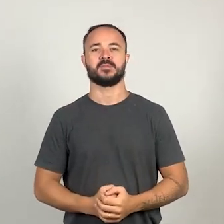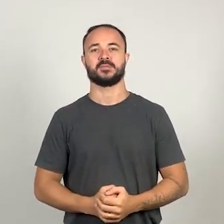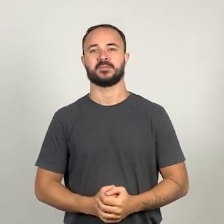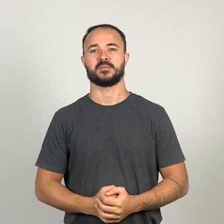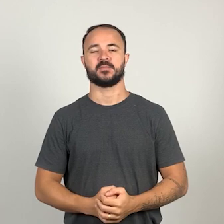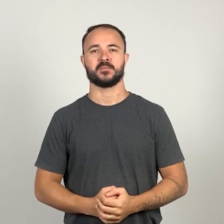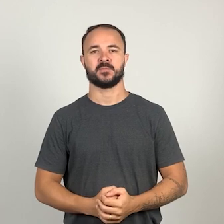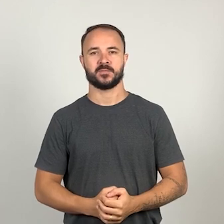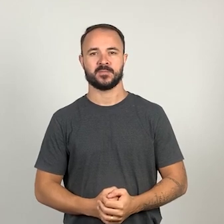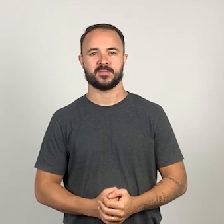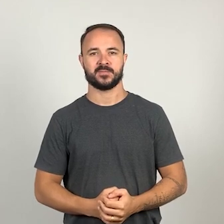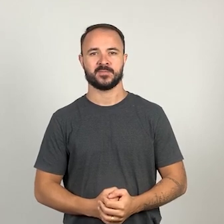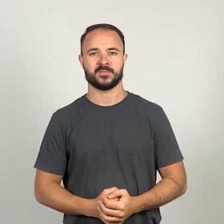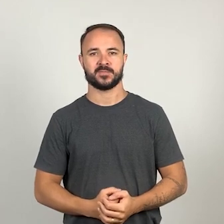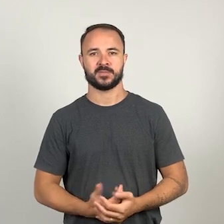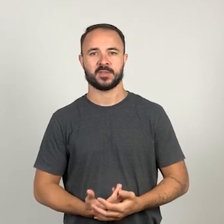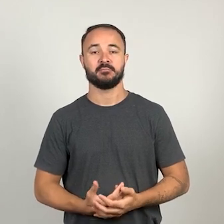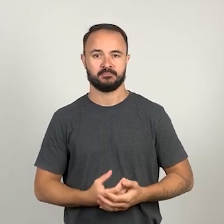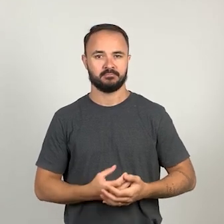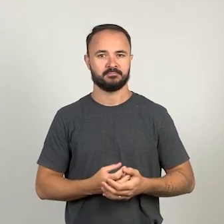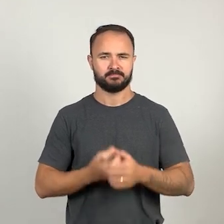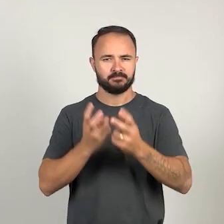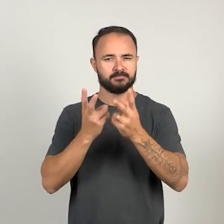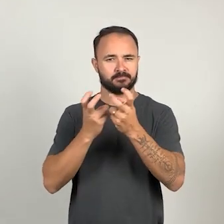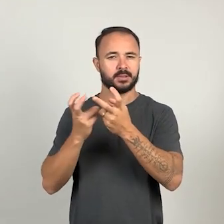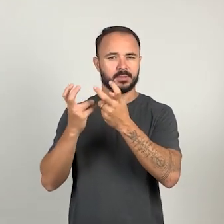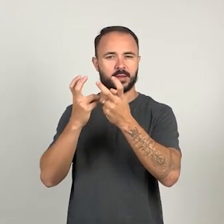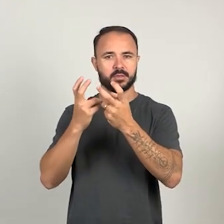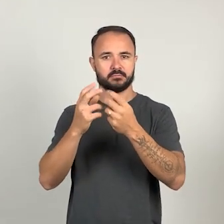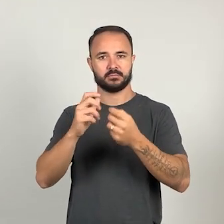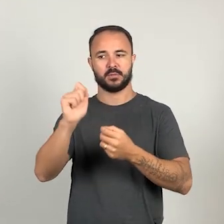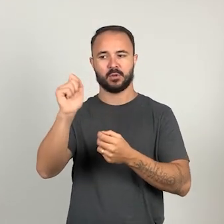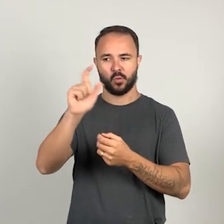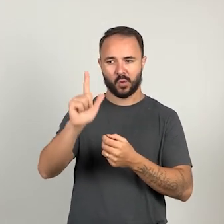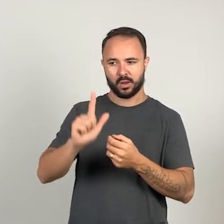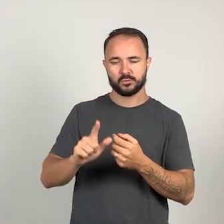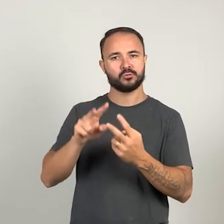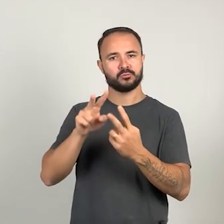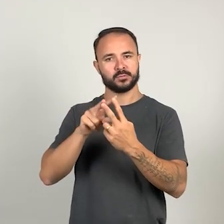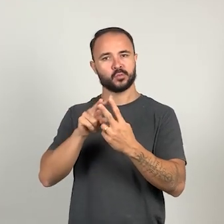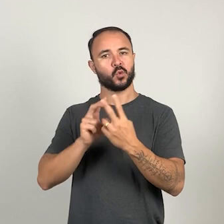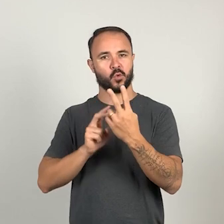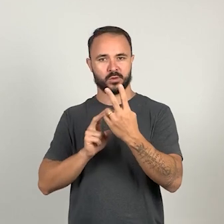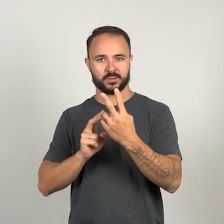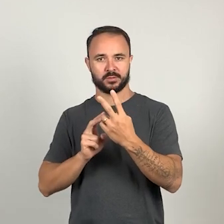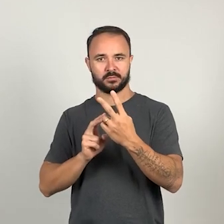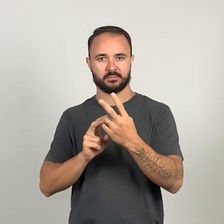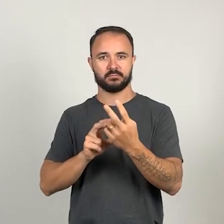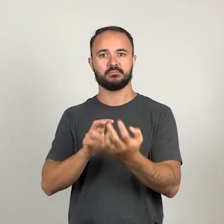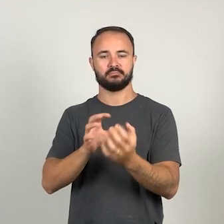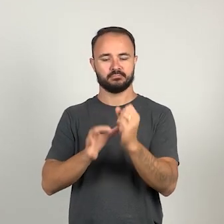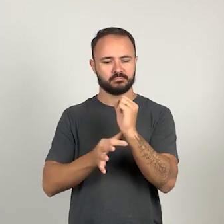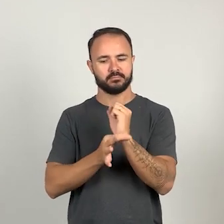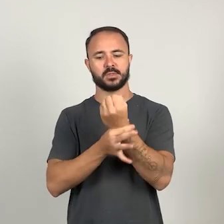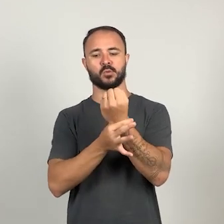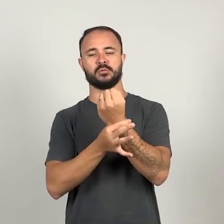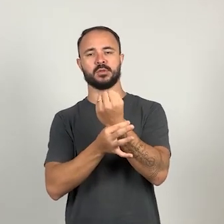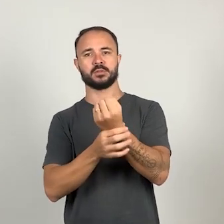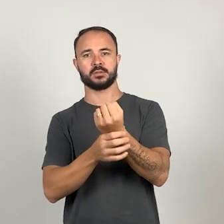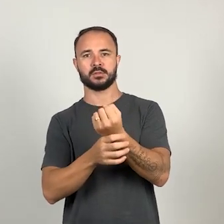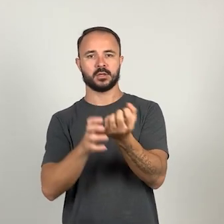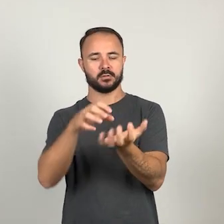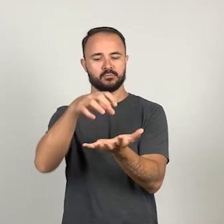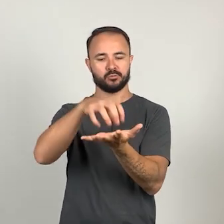Então, dessa forma, nós temos os 2 pinos azuis sustentando no meio a engrenagem com 40